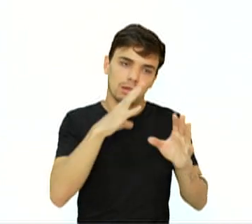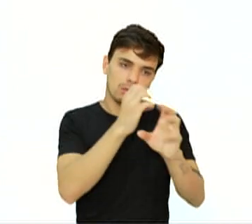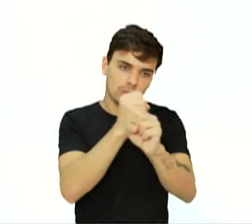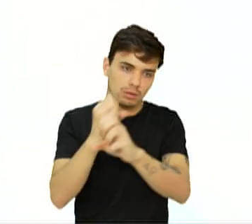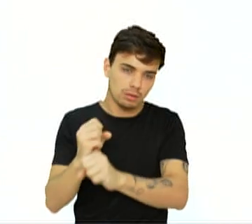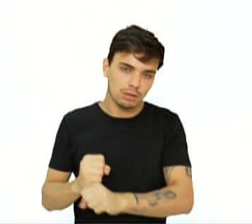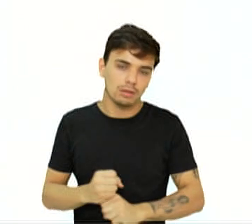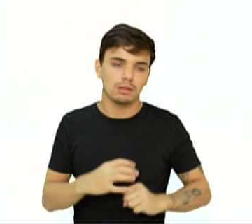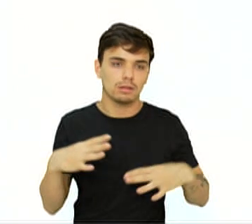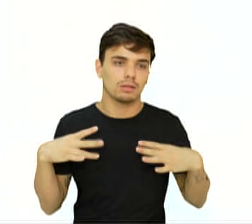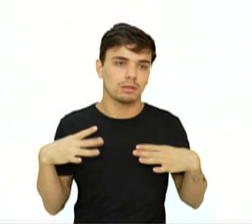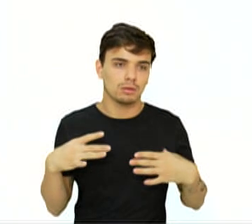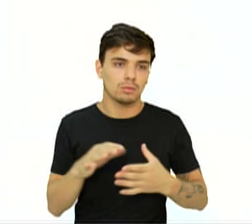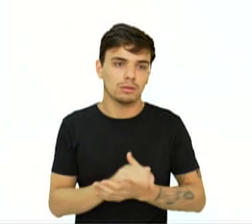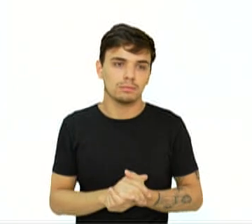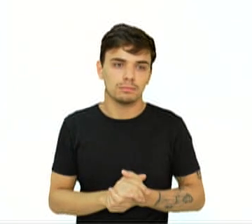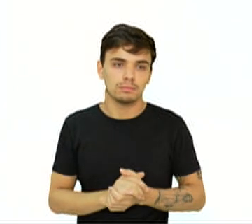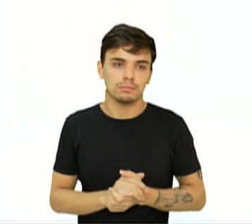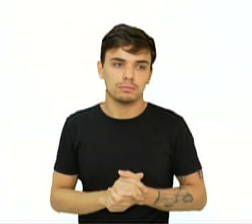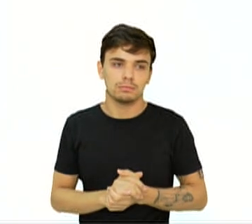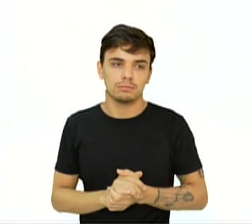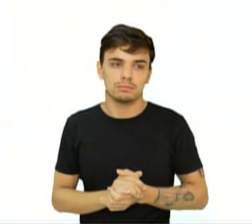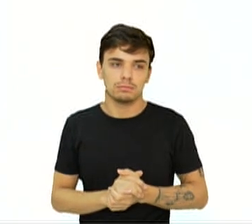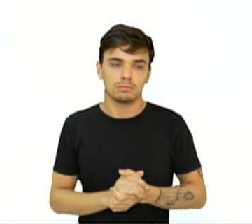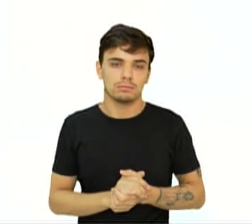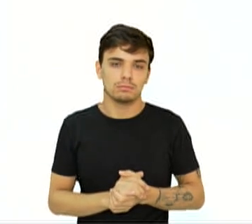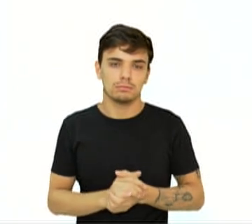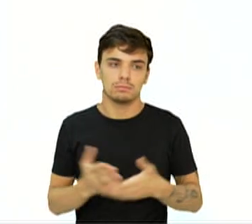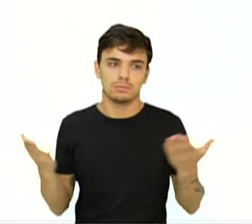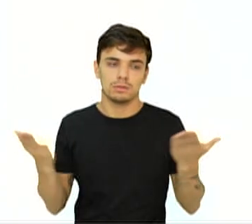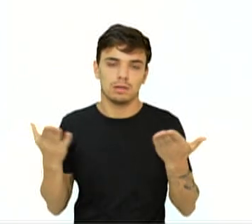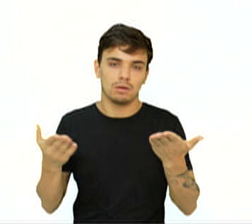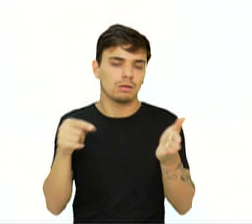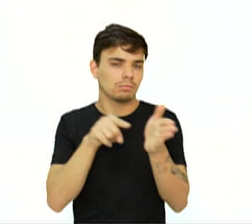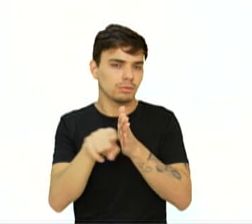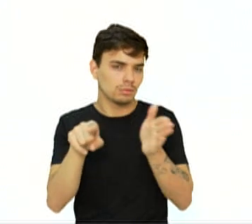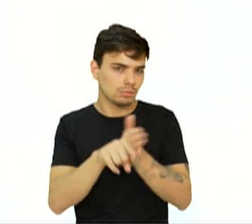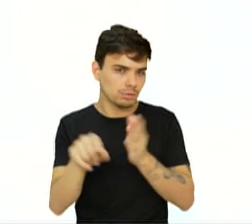tranquilo, tá? Agora,